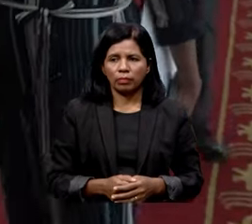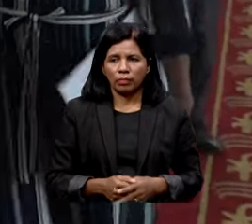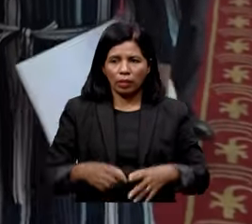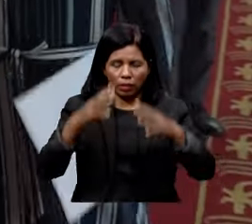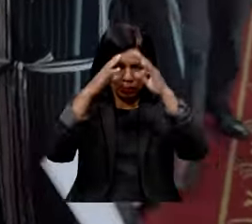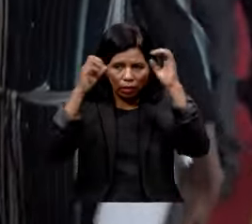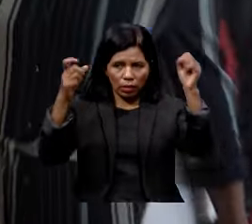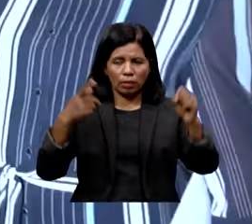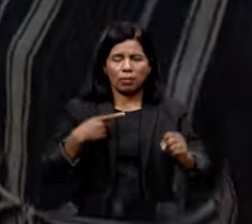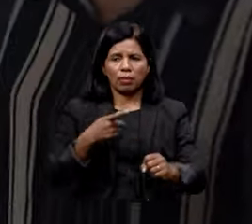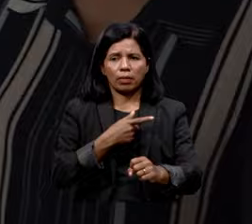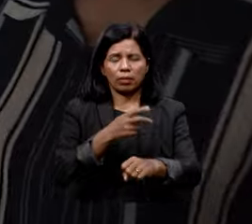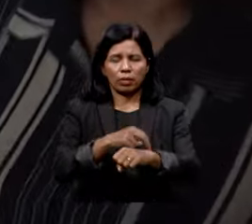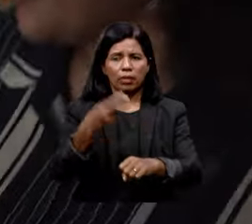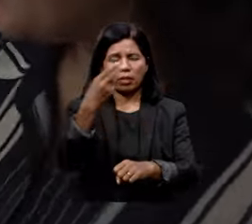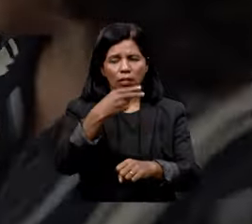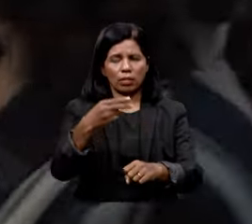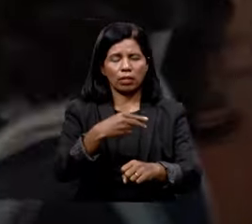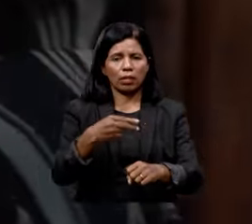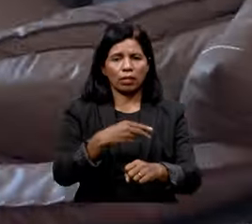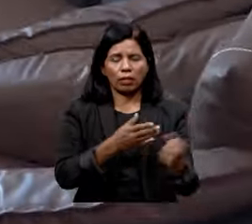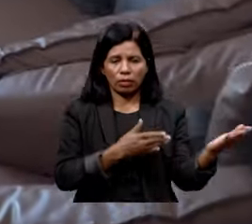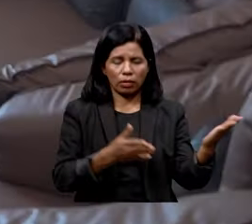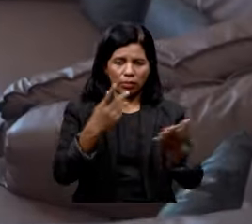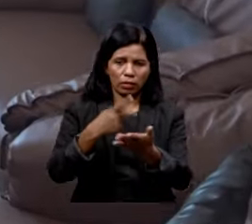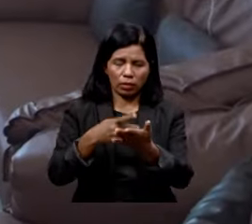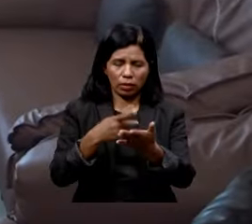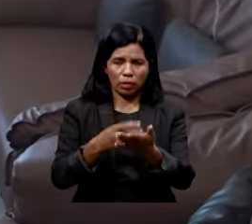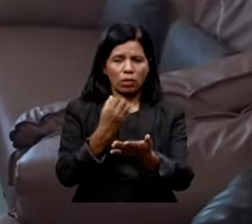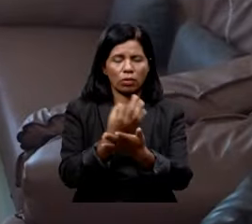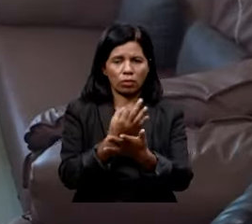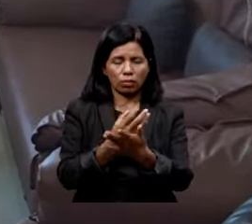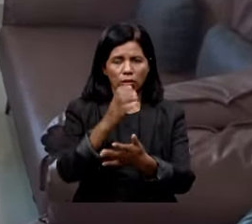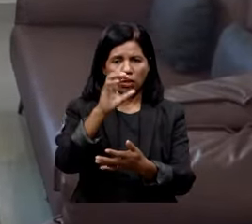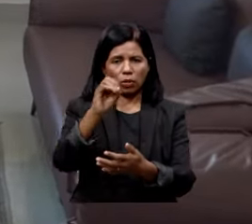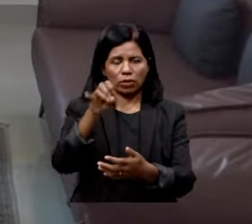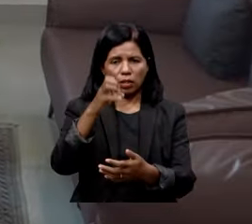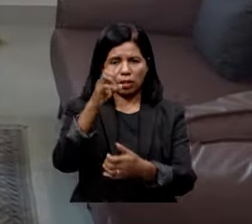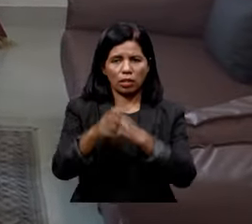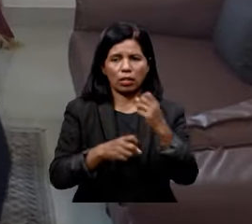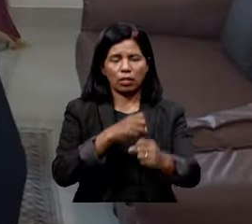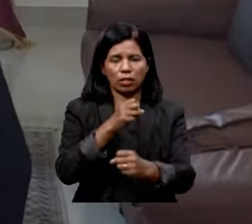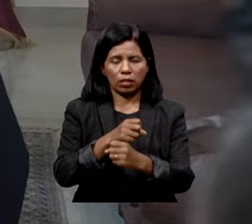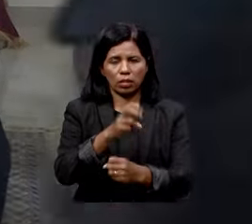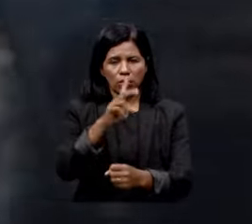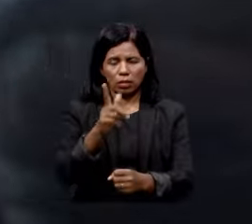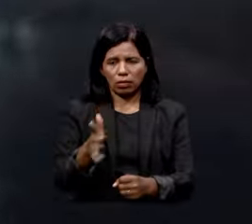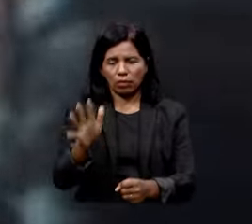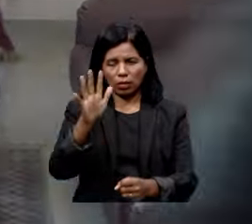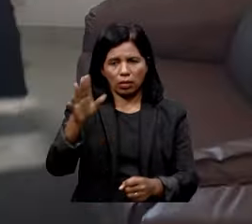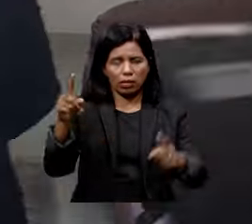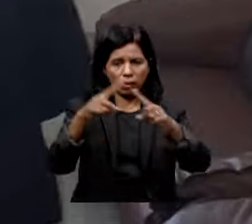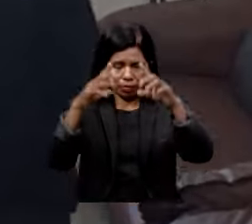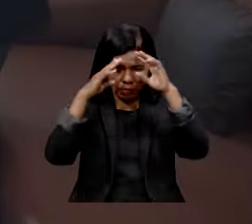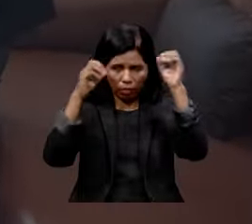Presidente do Parlamento Nacional, Quinta Funha Laisné, submete a proposta de orçamento geral do Estado Tina Rihun Rua Ranulo Restan Lima, para o Presidente da